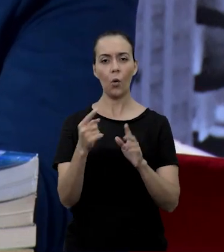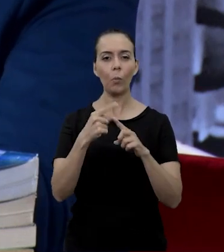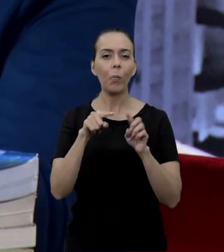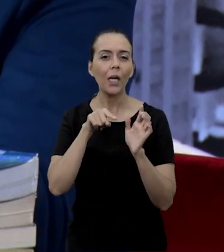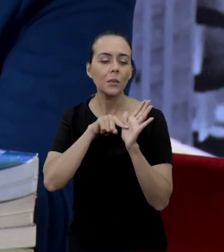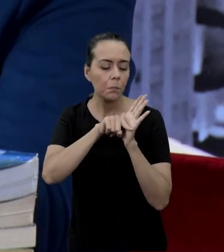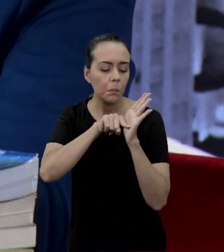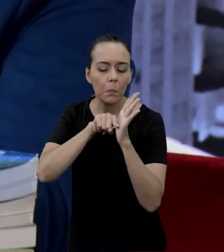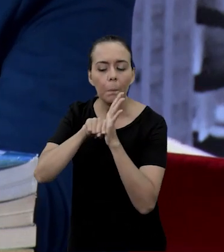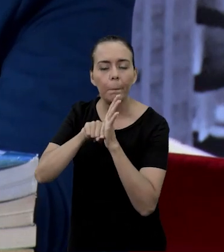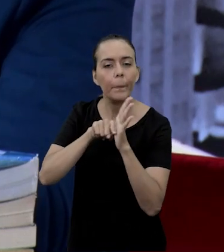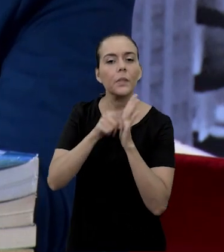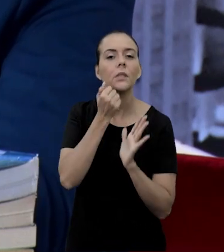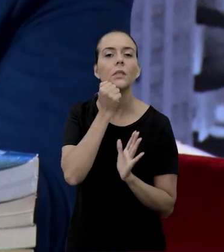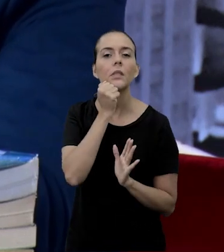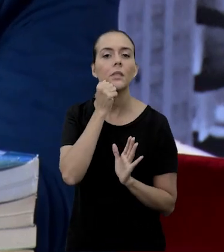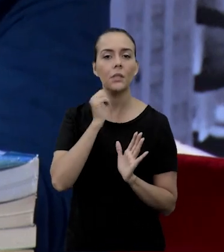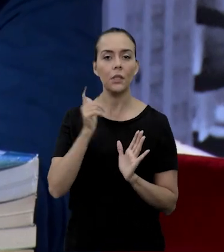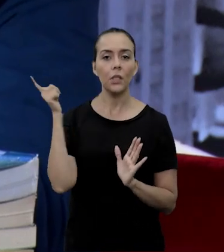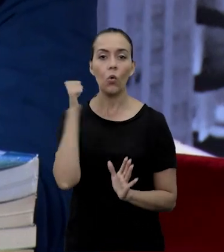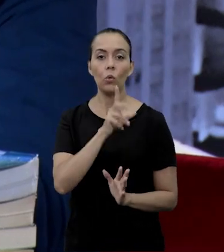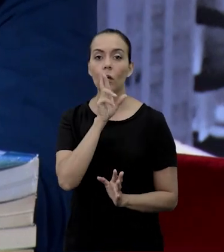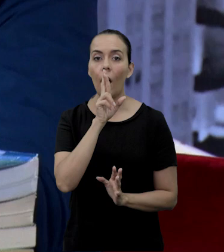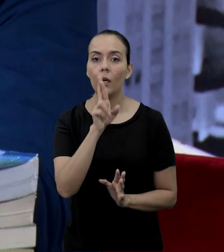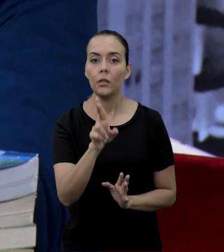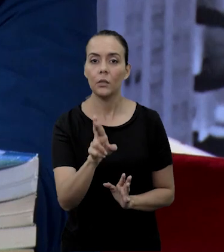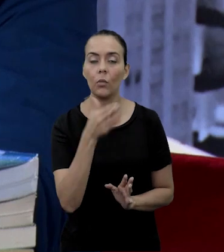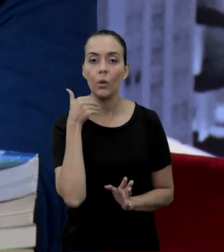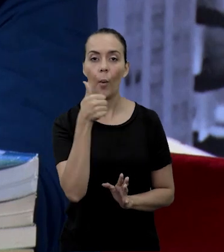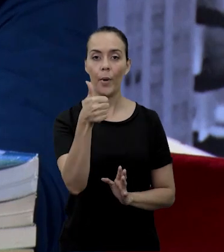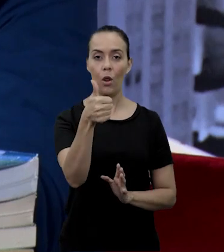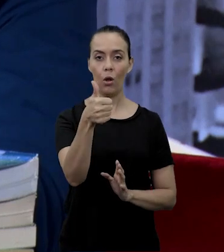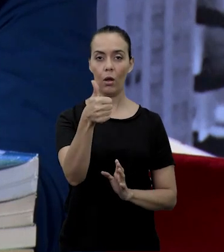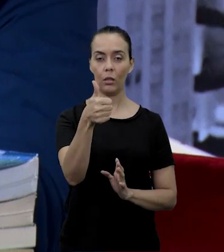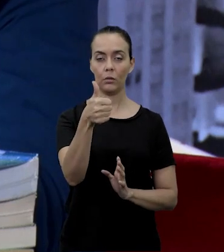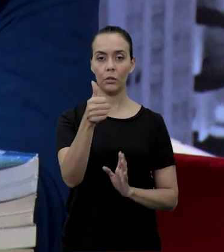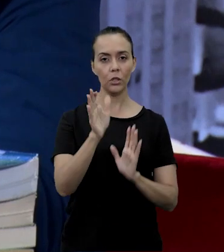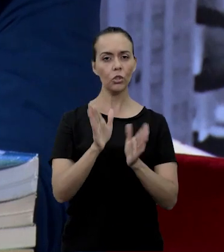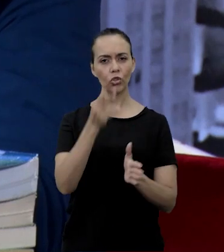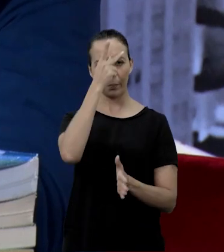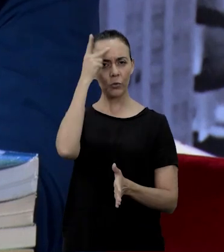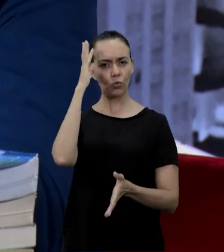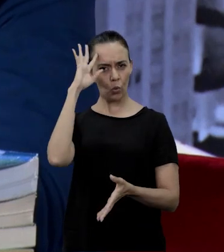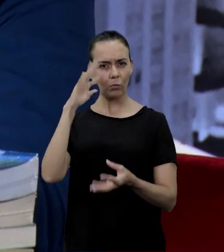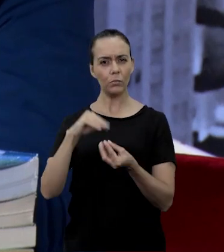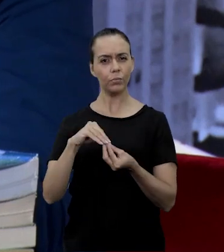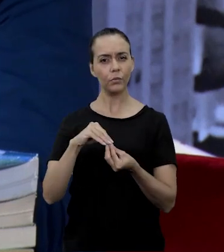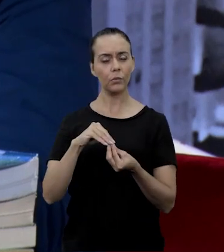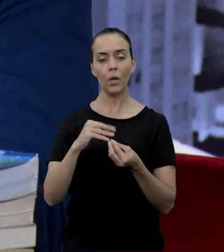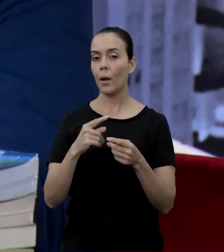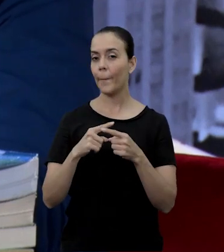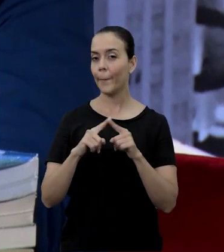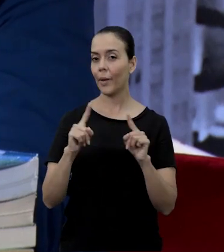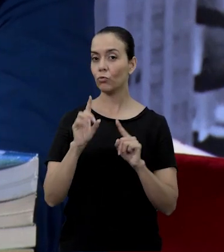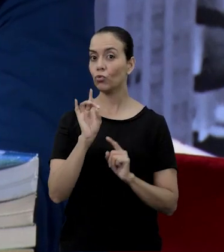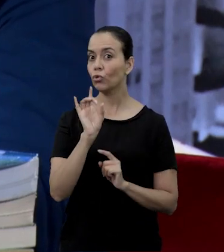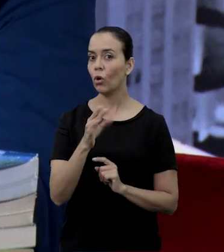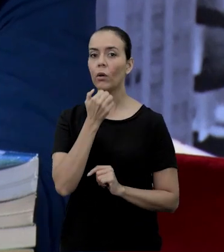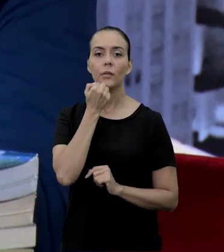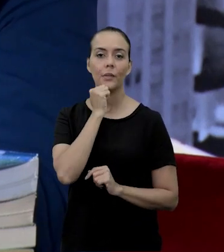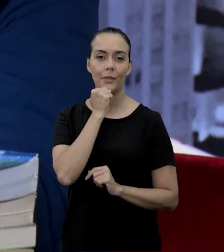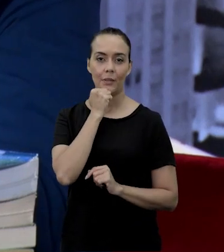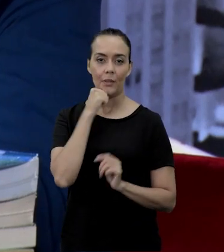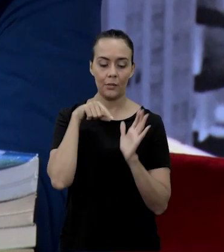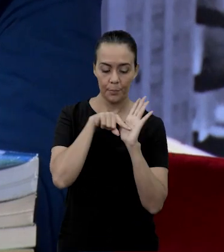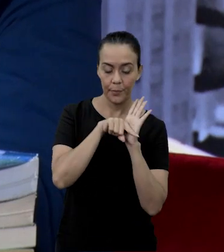mais perto de fazer isso e talvez isso seja mais do que suficiente. Mas mesmo que caiba apenas à